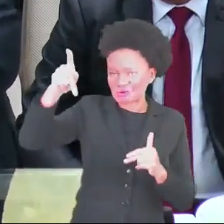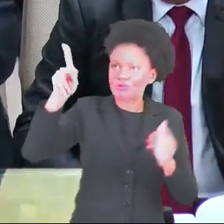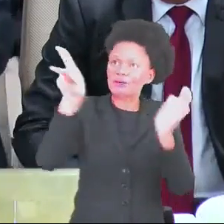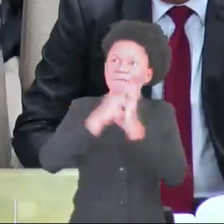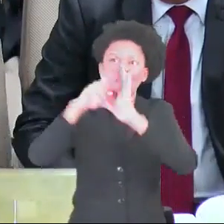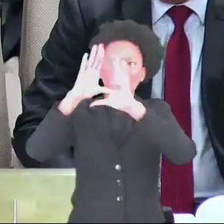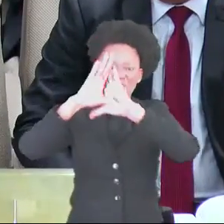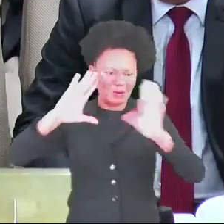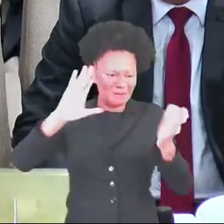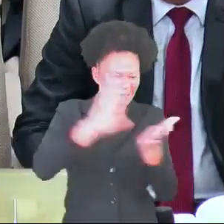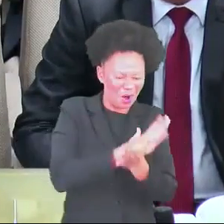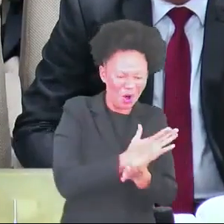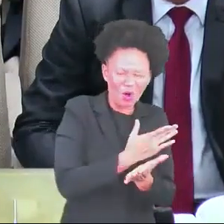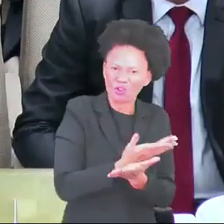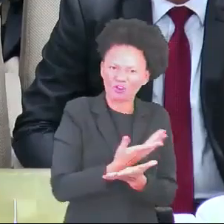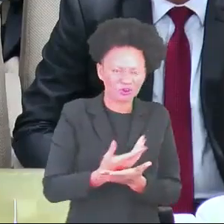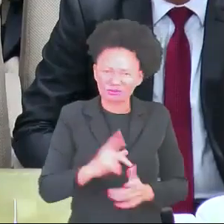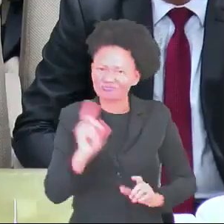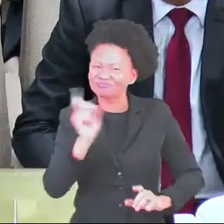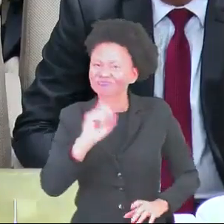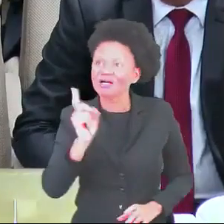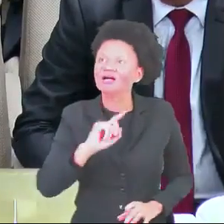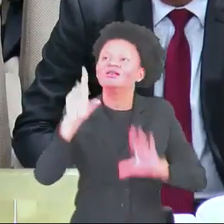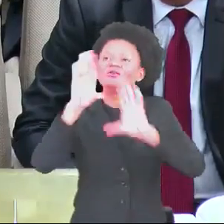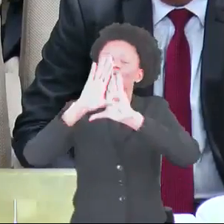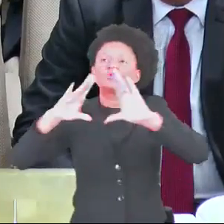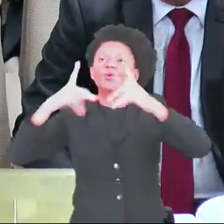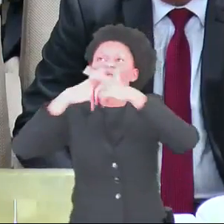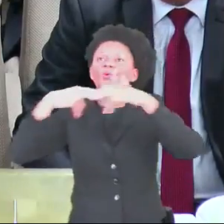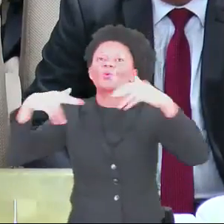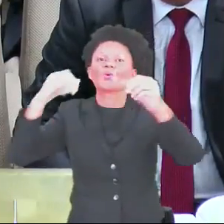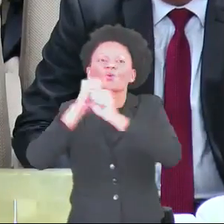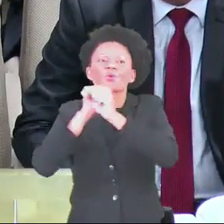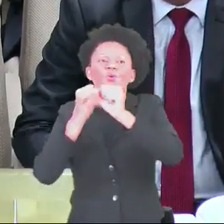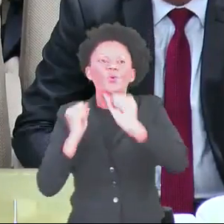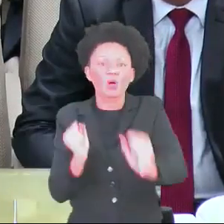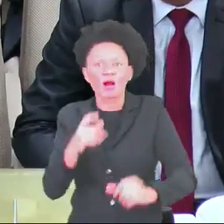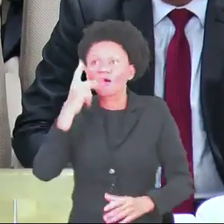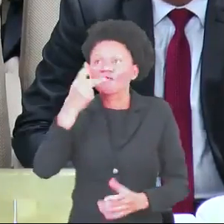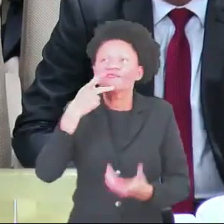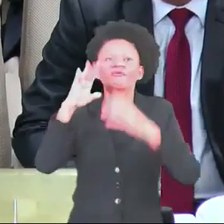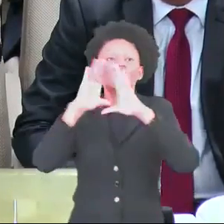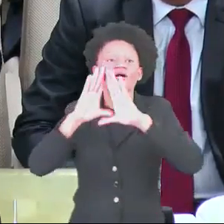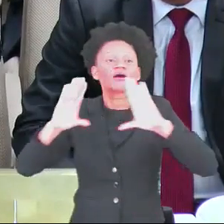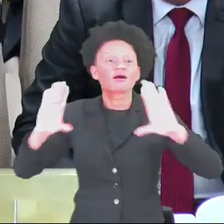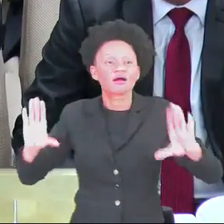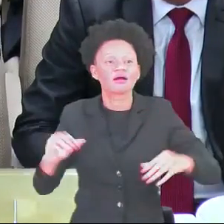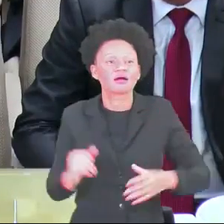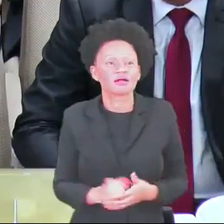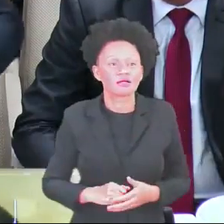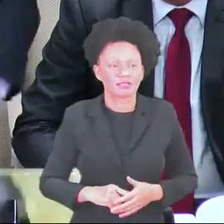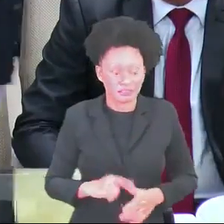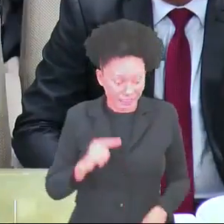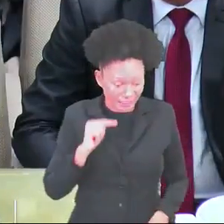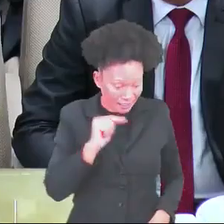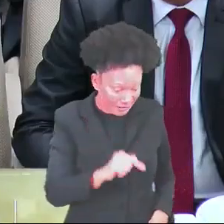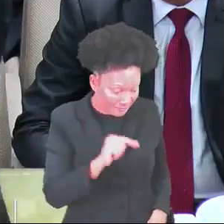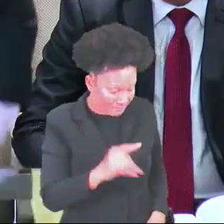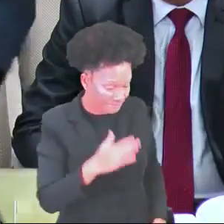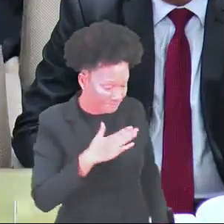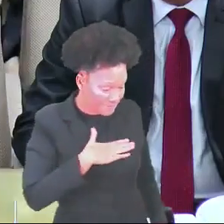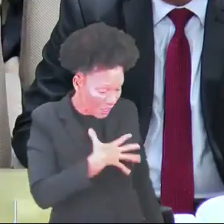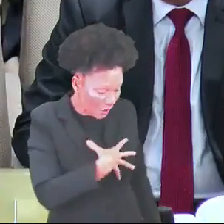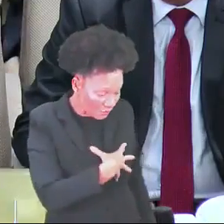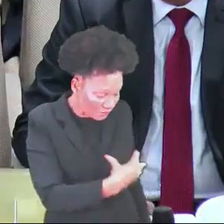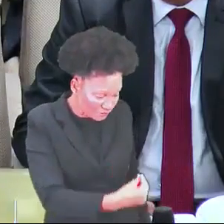haverá destruição. No céu se fala de coisas grandiosas. O que se fala no céu é assim: aquele rapaz é meu